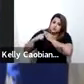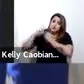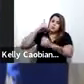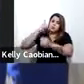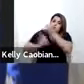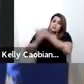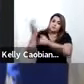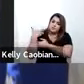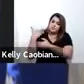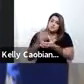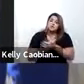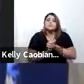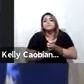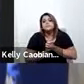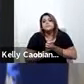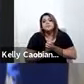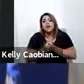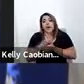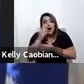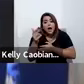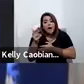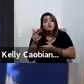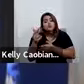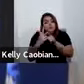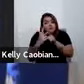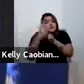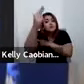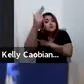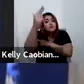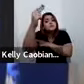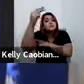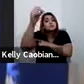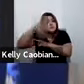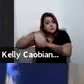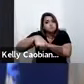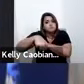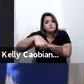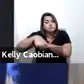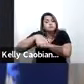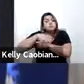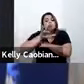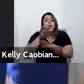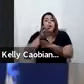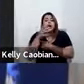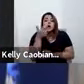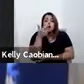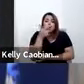que foi uma vitória com esse